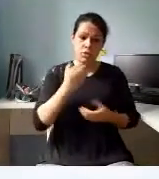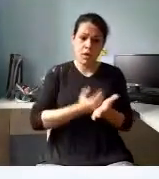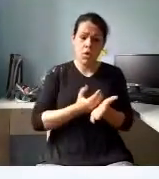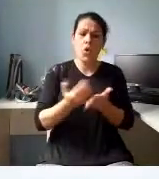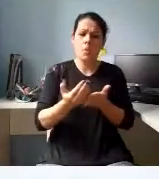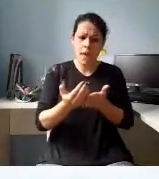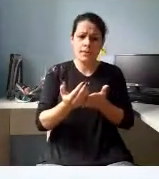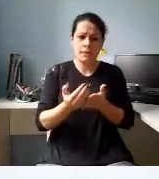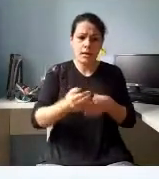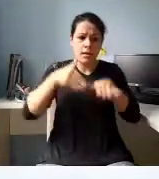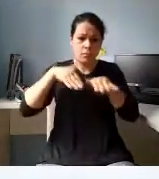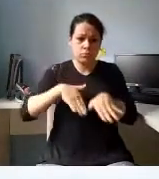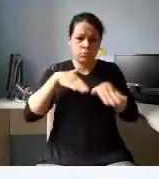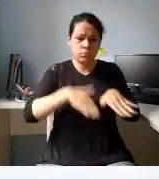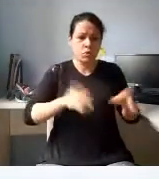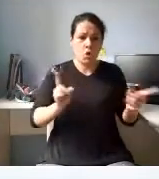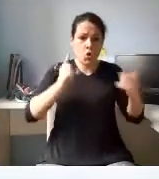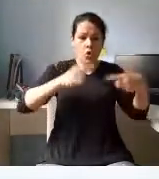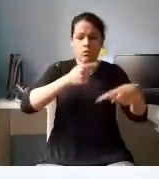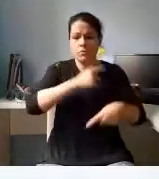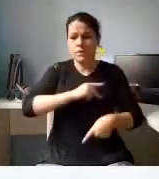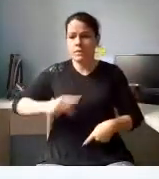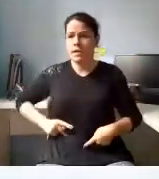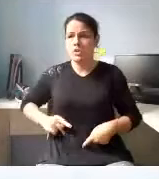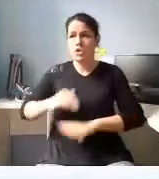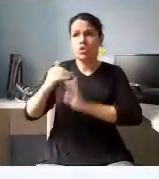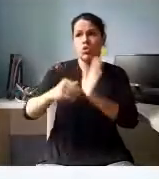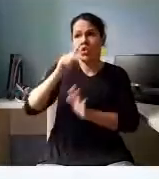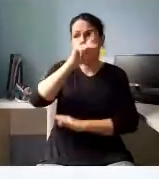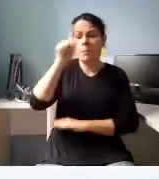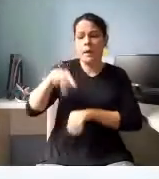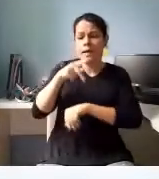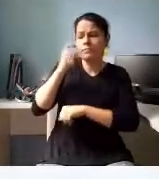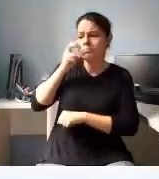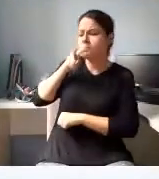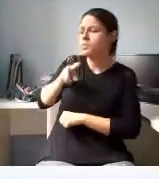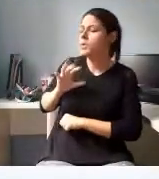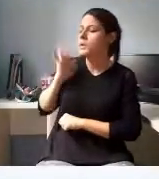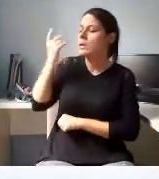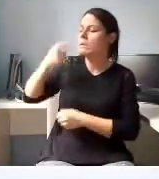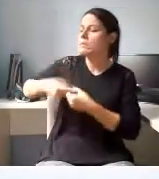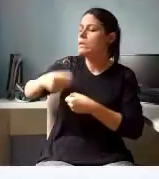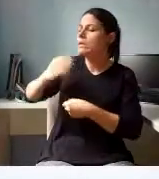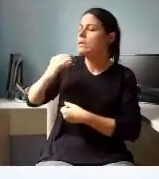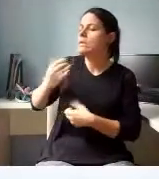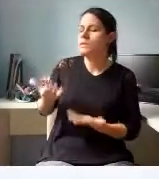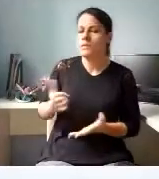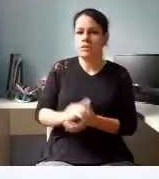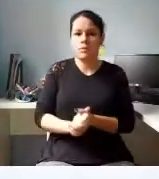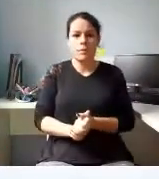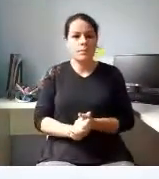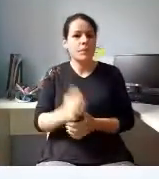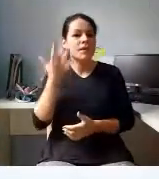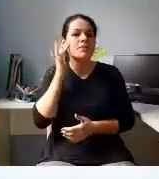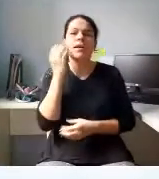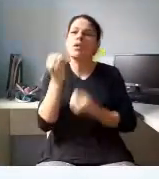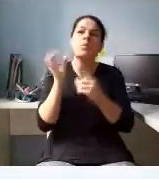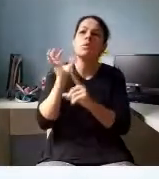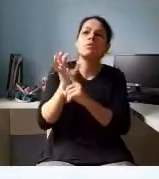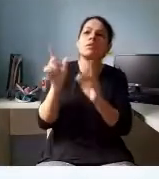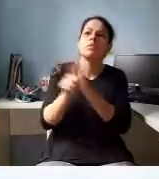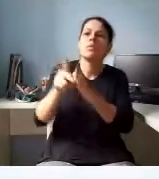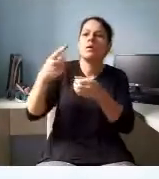já está fazendo isso. Chegou a impactar de alguma forma? Mexeu alguma coisa em Brasília? Como é que chegou essa